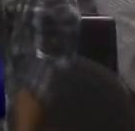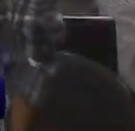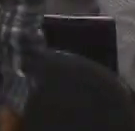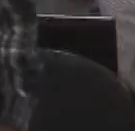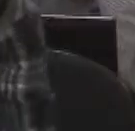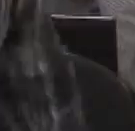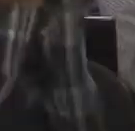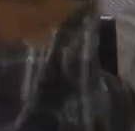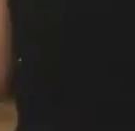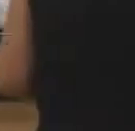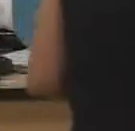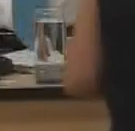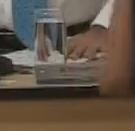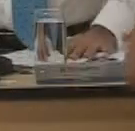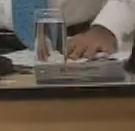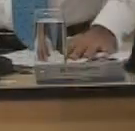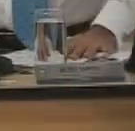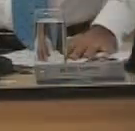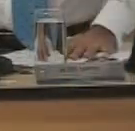pessoal.